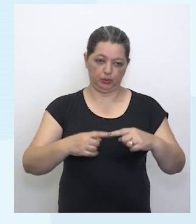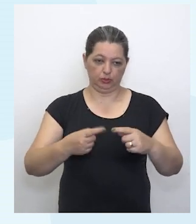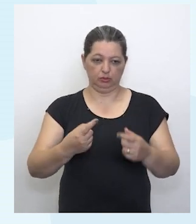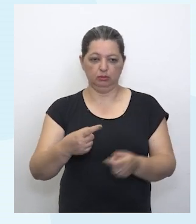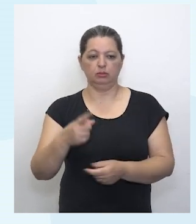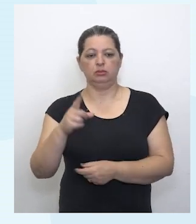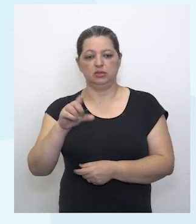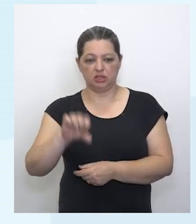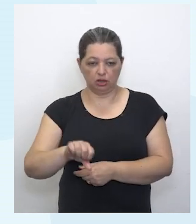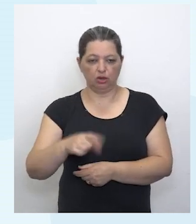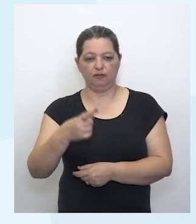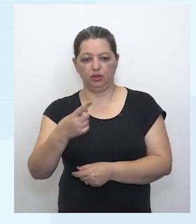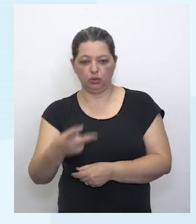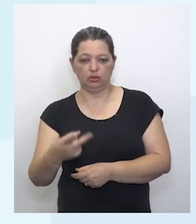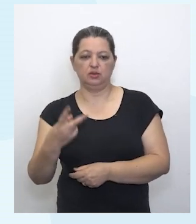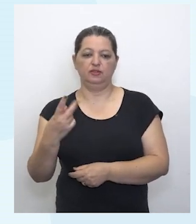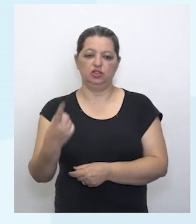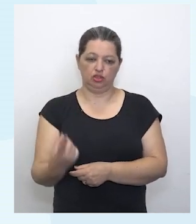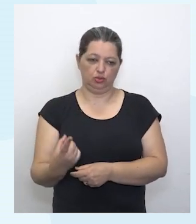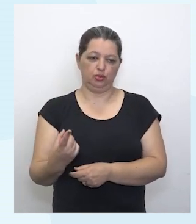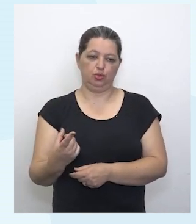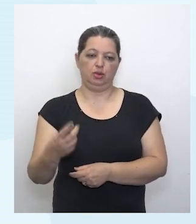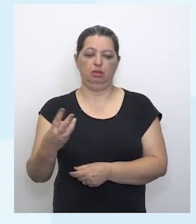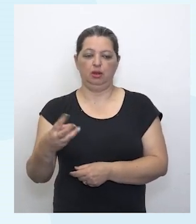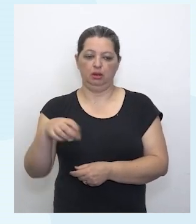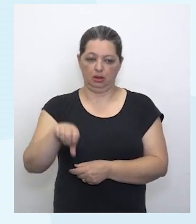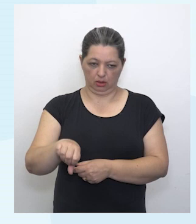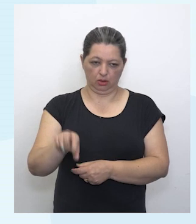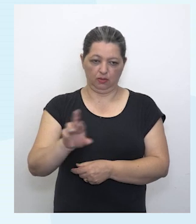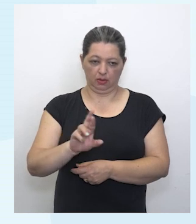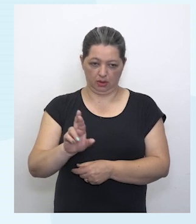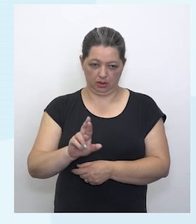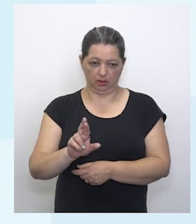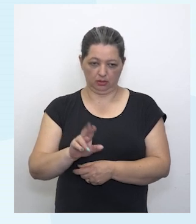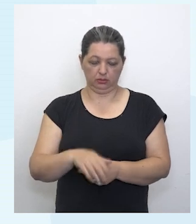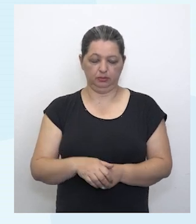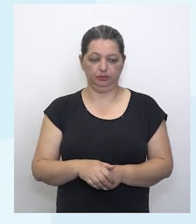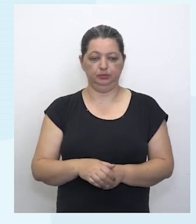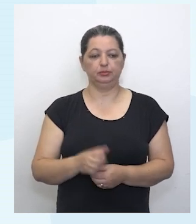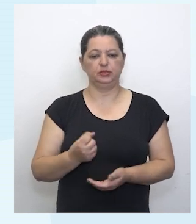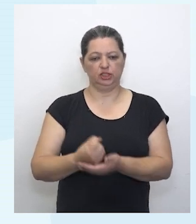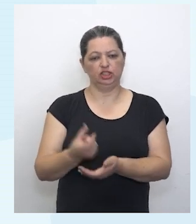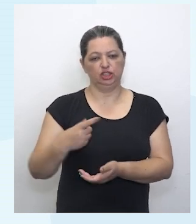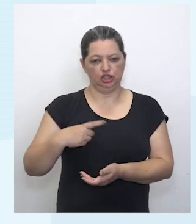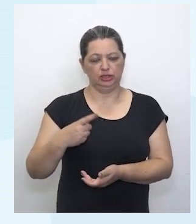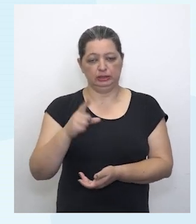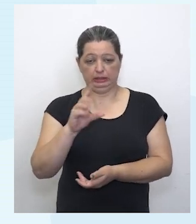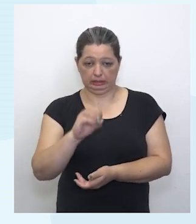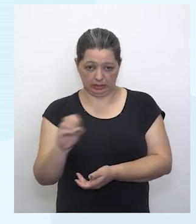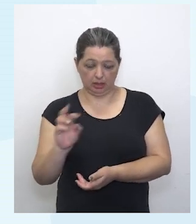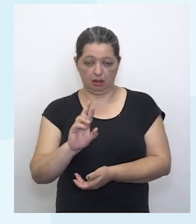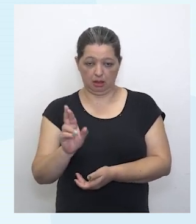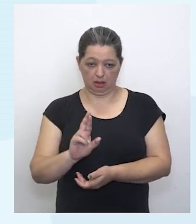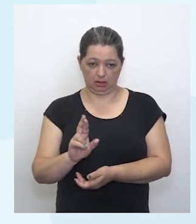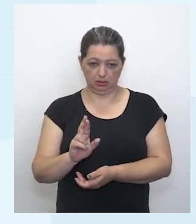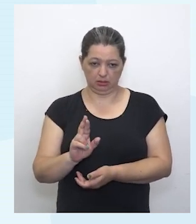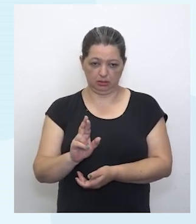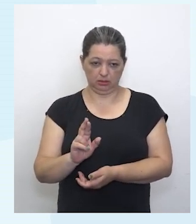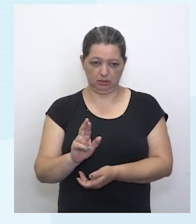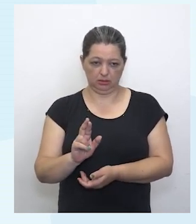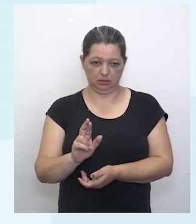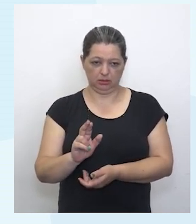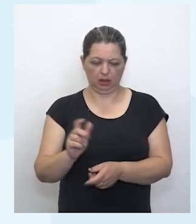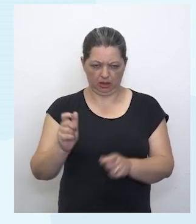R$19, R$12, R$21 e R$39. Ela levou R$100. Com esse valor, ela